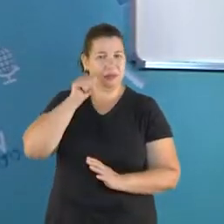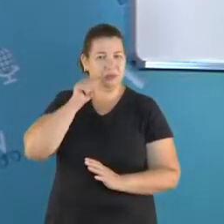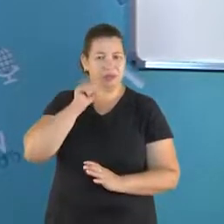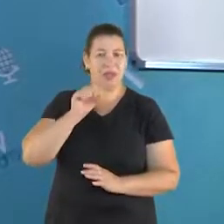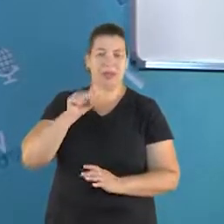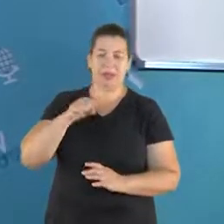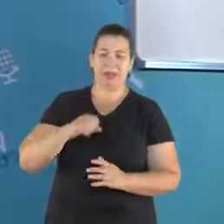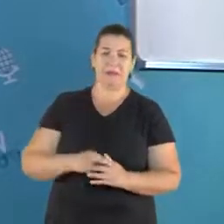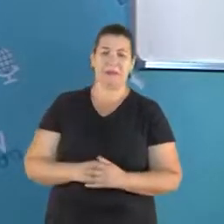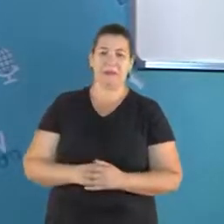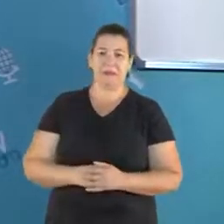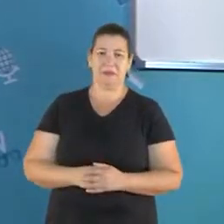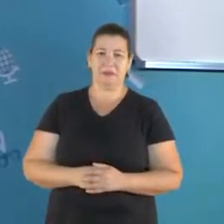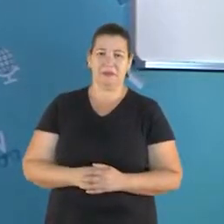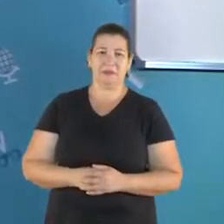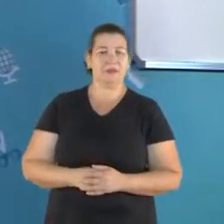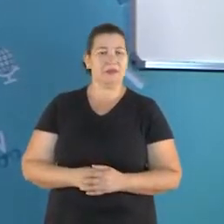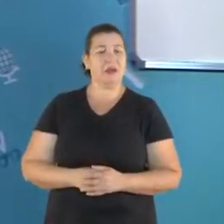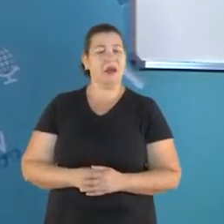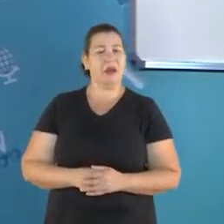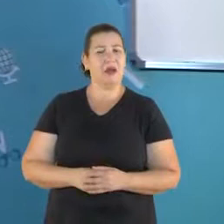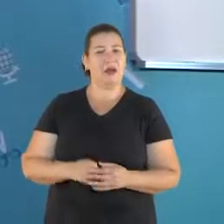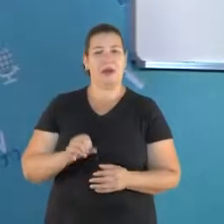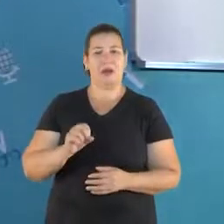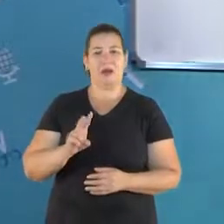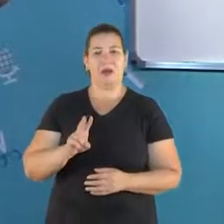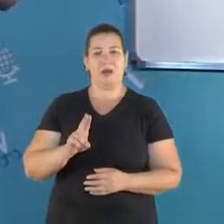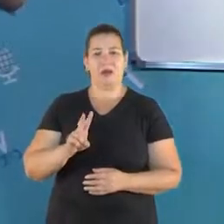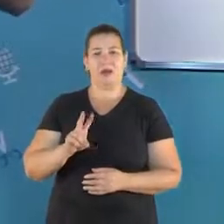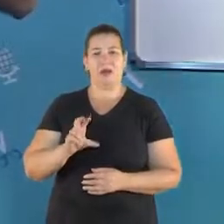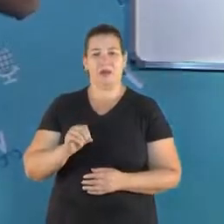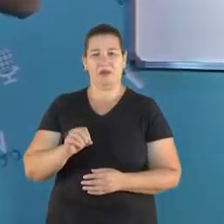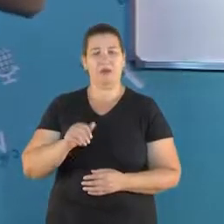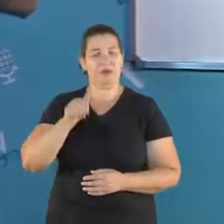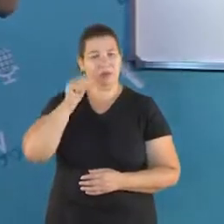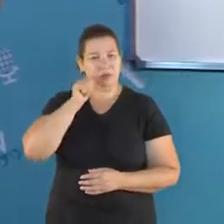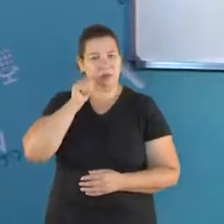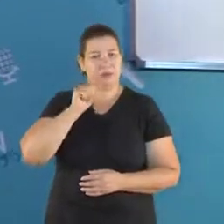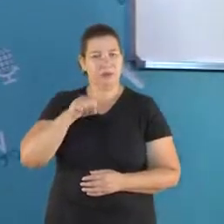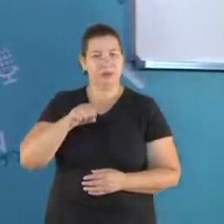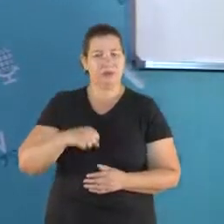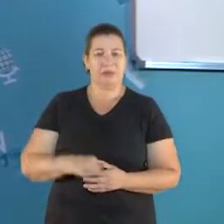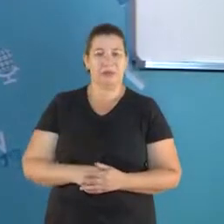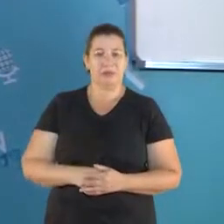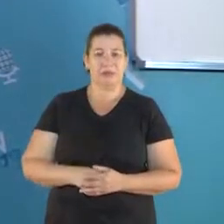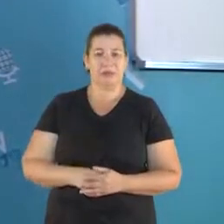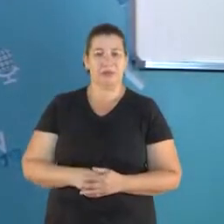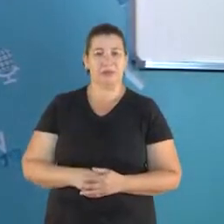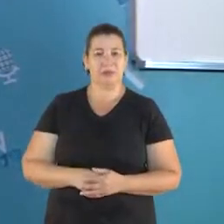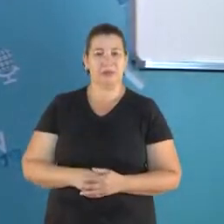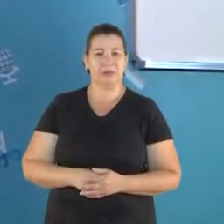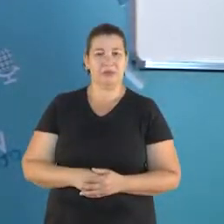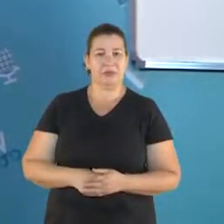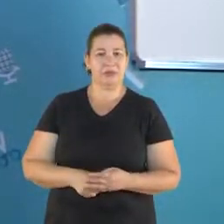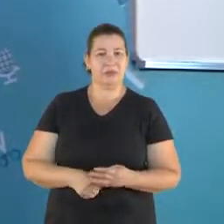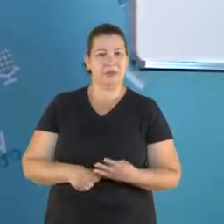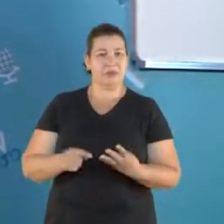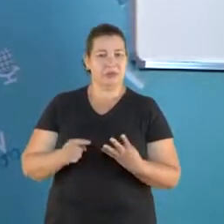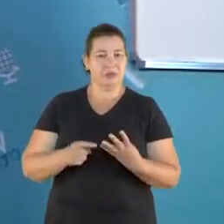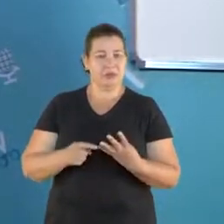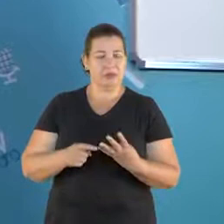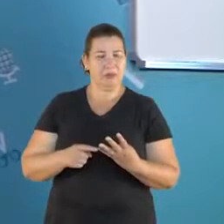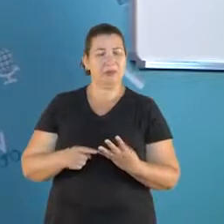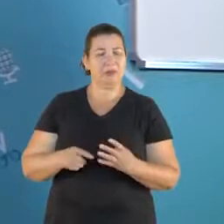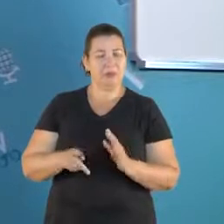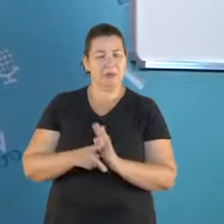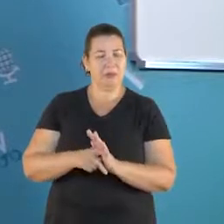Sim. Óvulo é o gameta feminino? Também. E no caso, estrógeno é o hormônio sexual